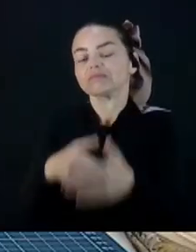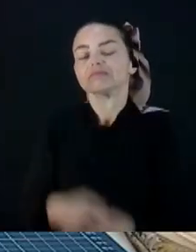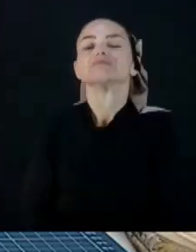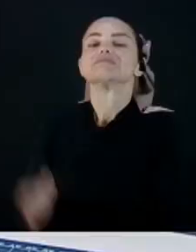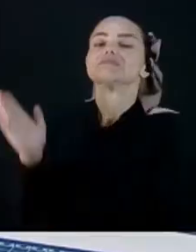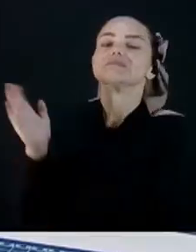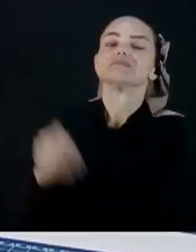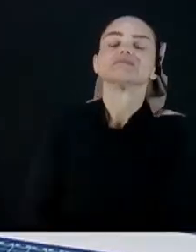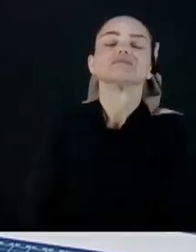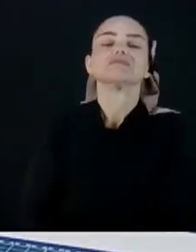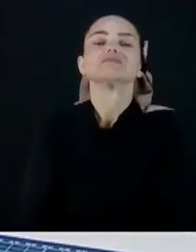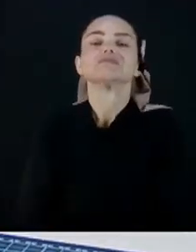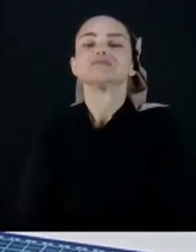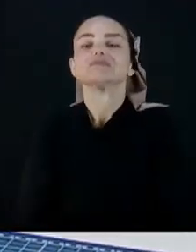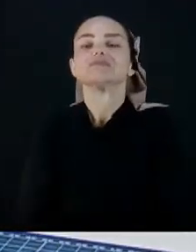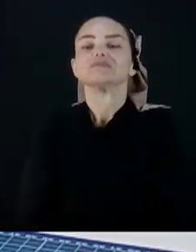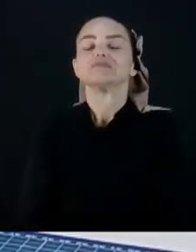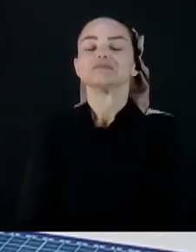mesmo. Né?